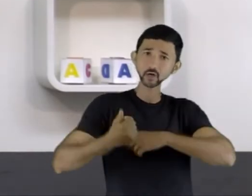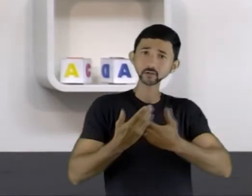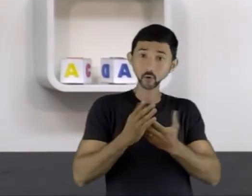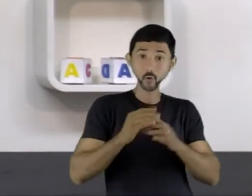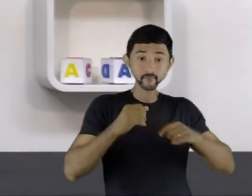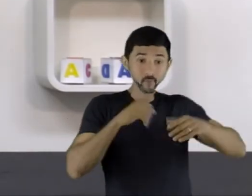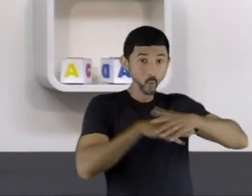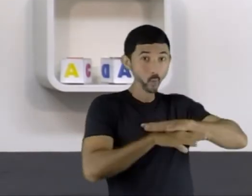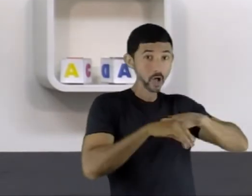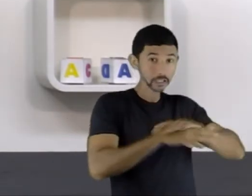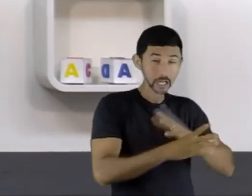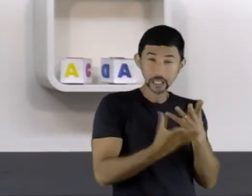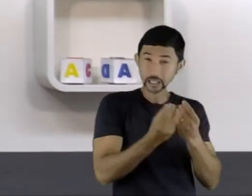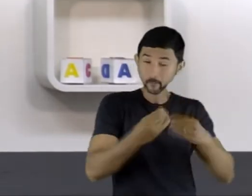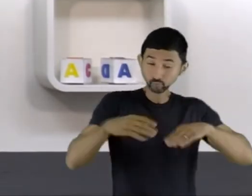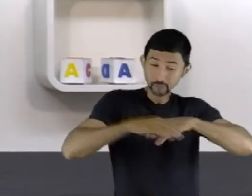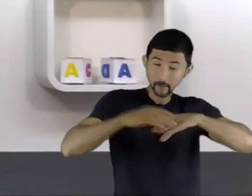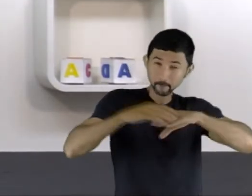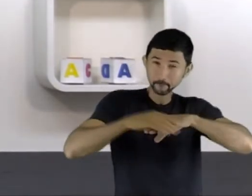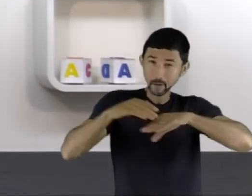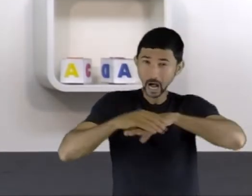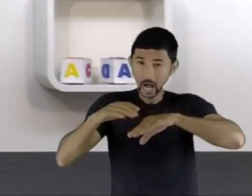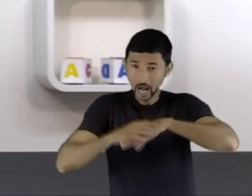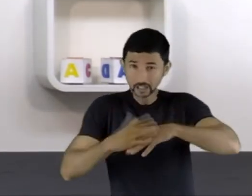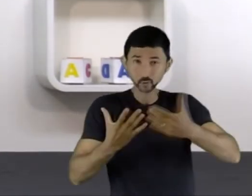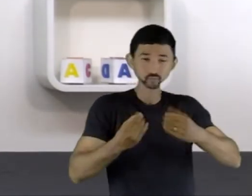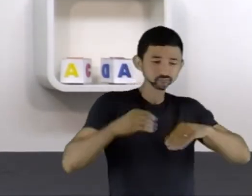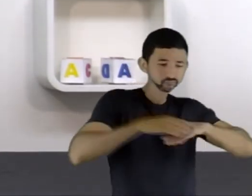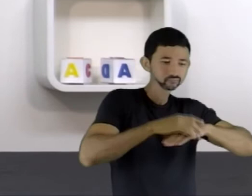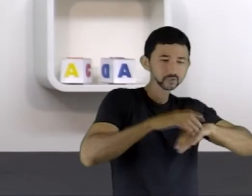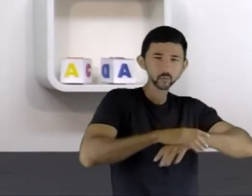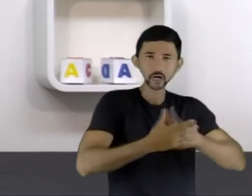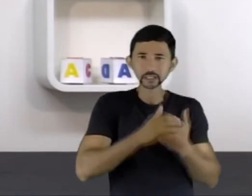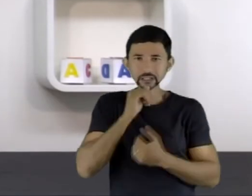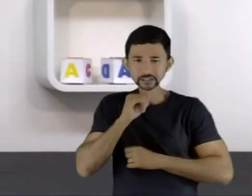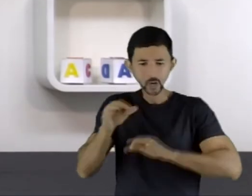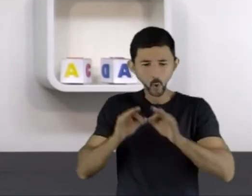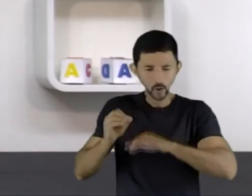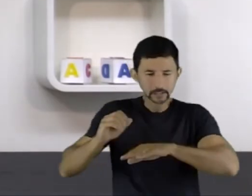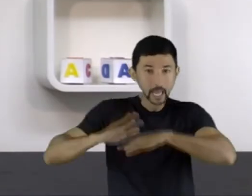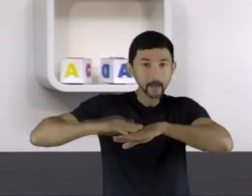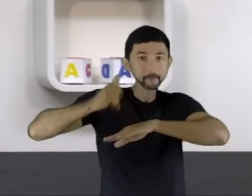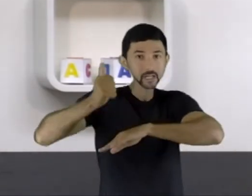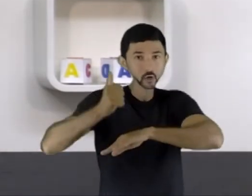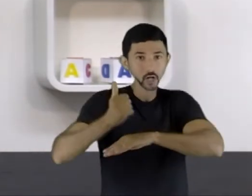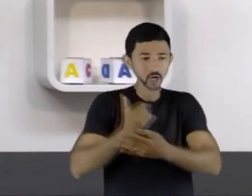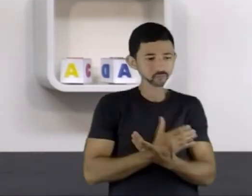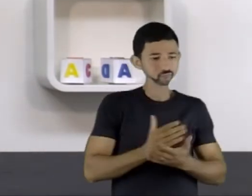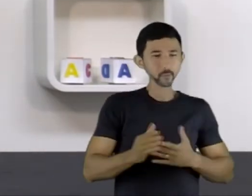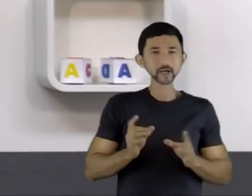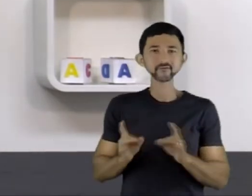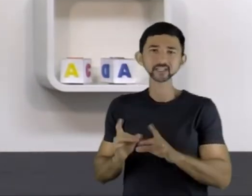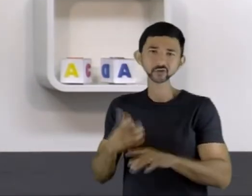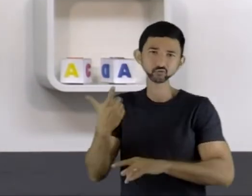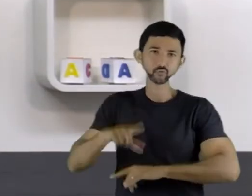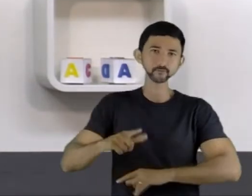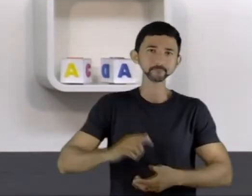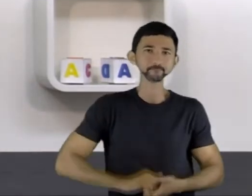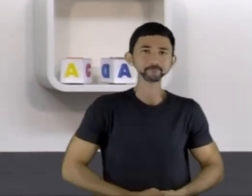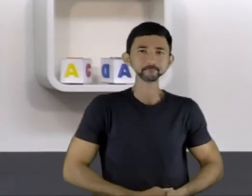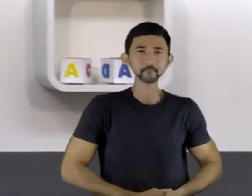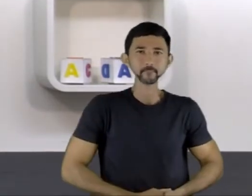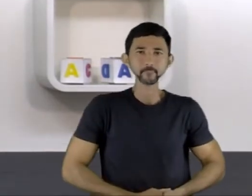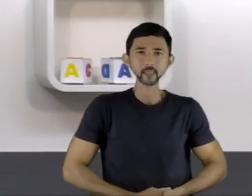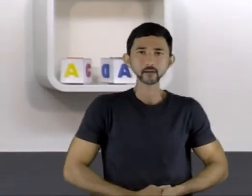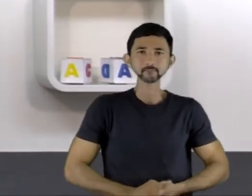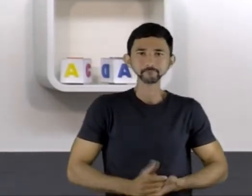estocar, eu tenho muito sapato estocado, vou guardar e quando melhorar eu solto no mercado. Mas